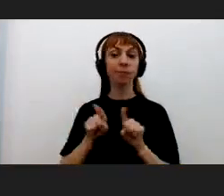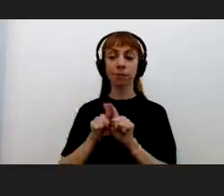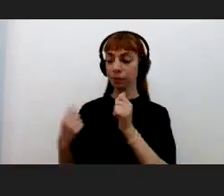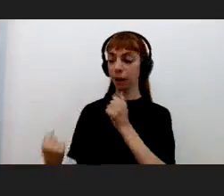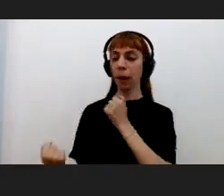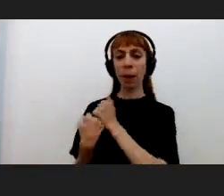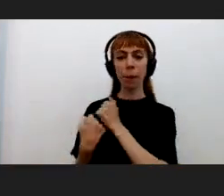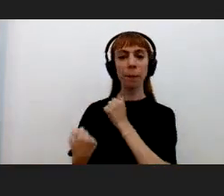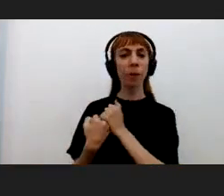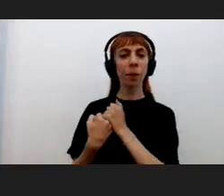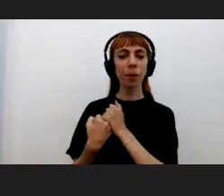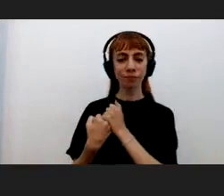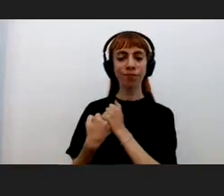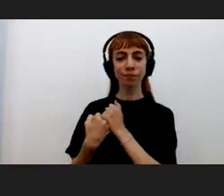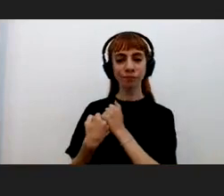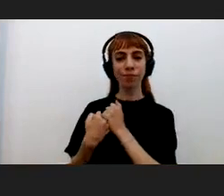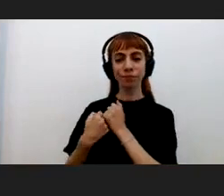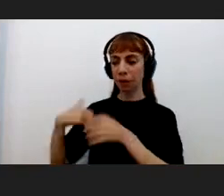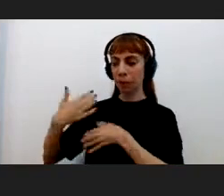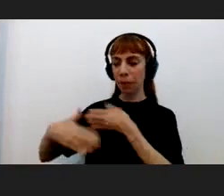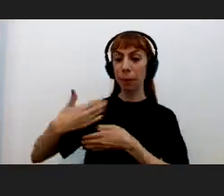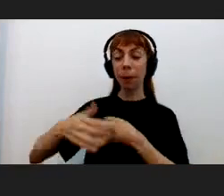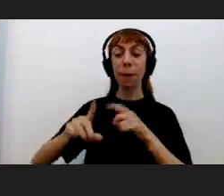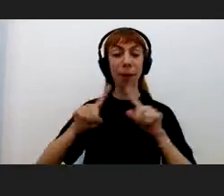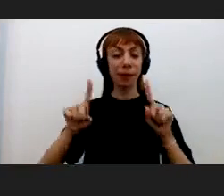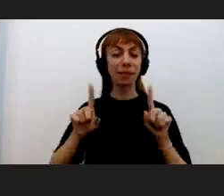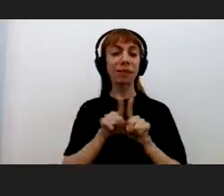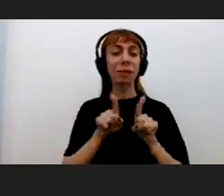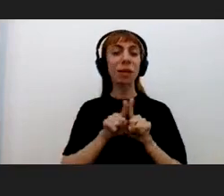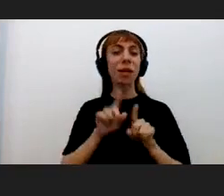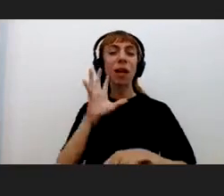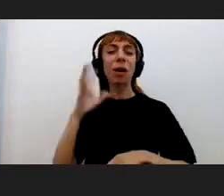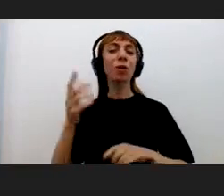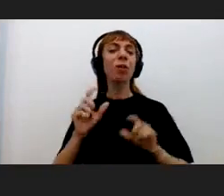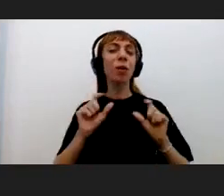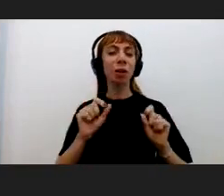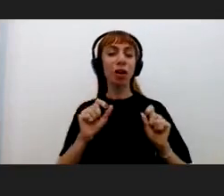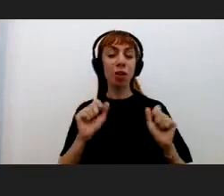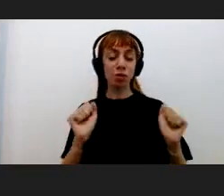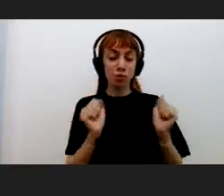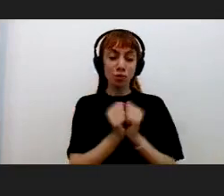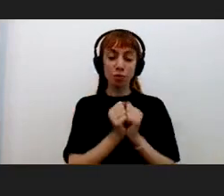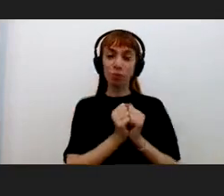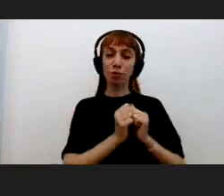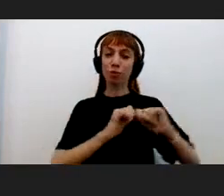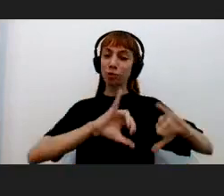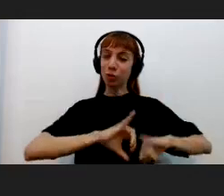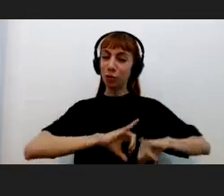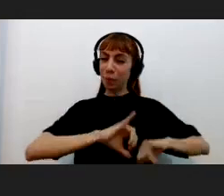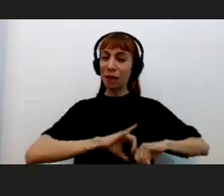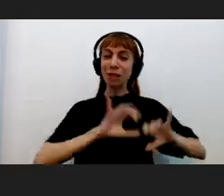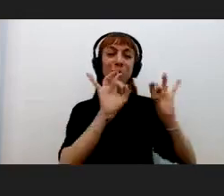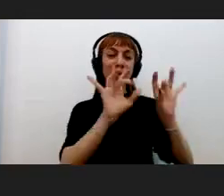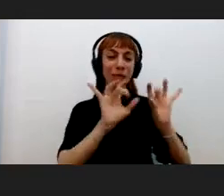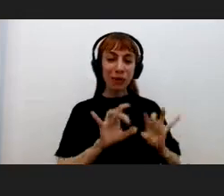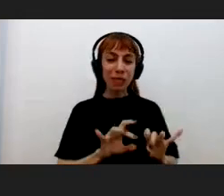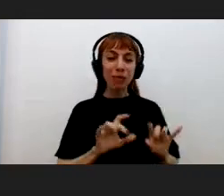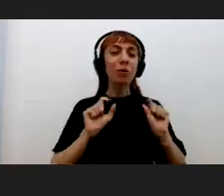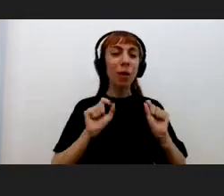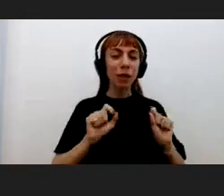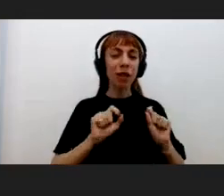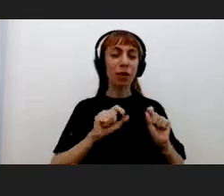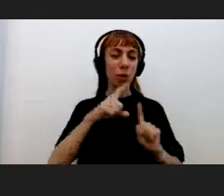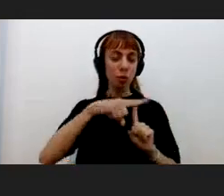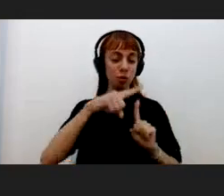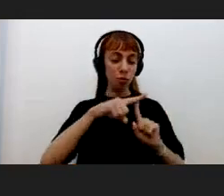um sofrimento muito específico que eu vou mencionar mais para frente, que se chama de sofrimento ético-político.